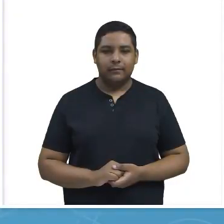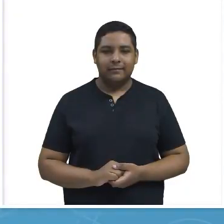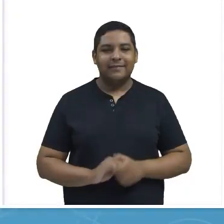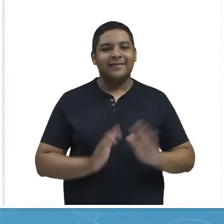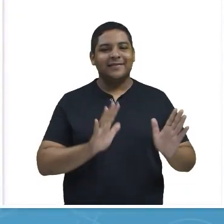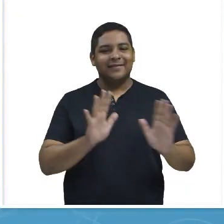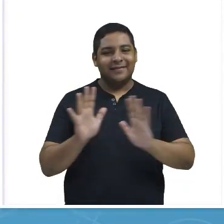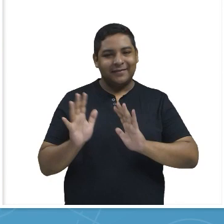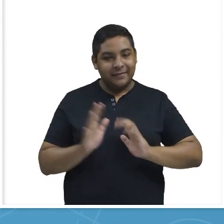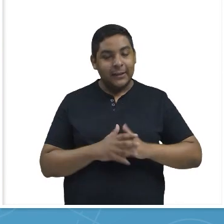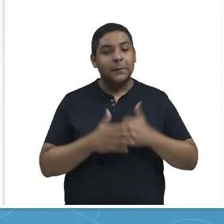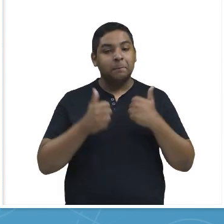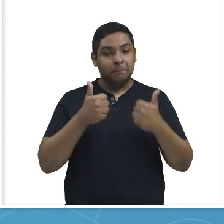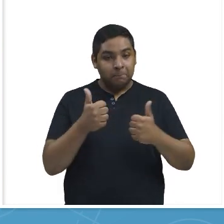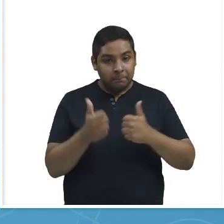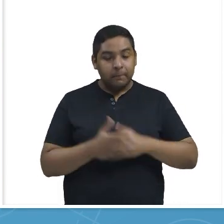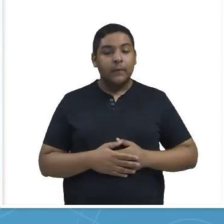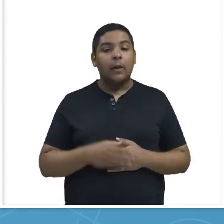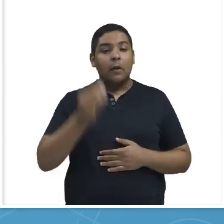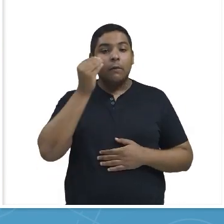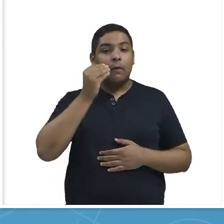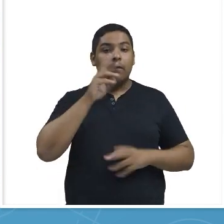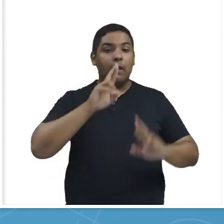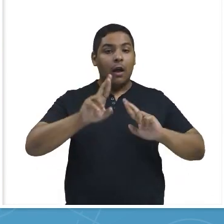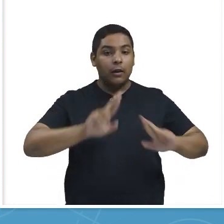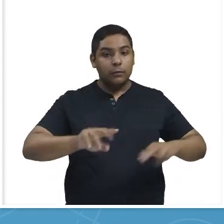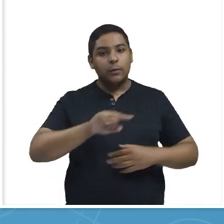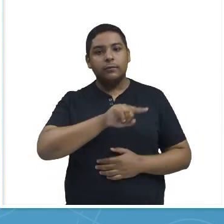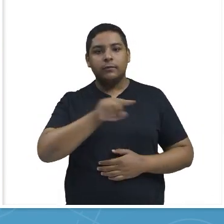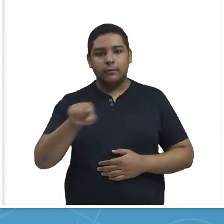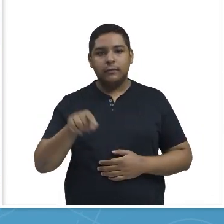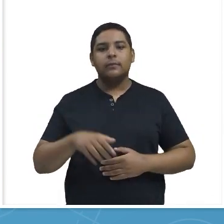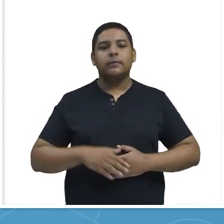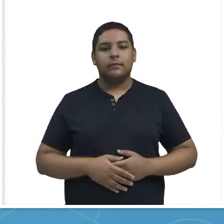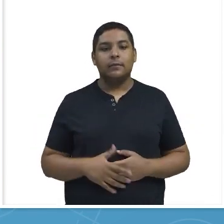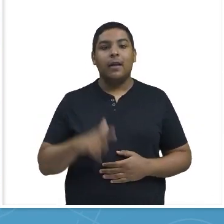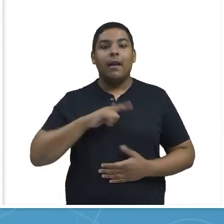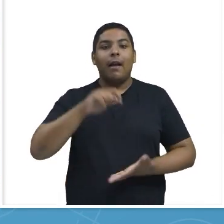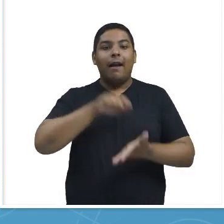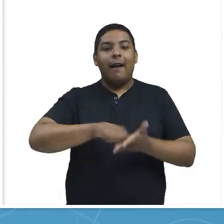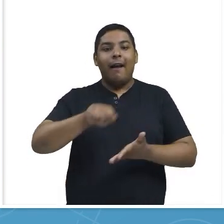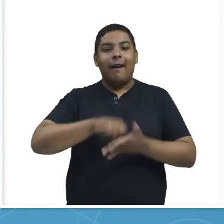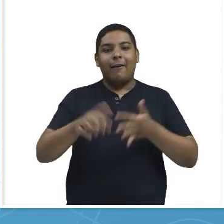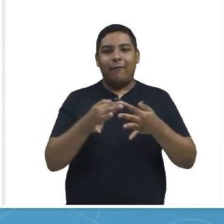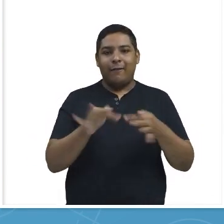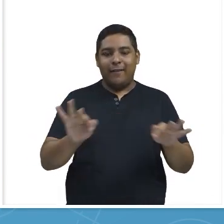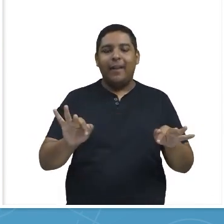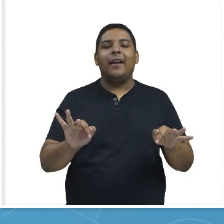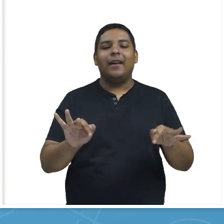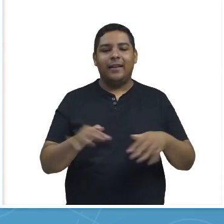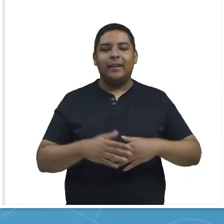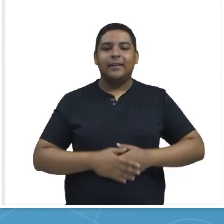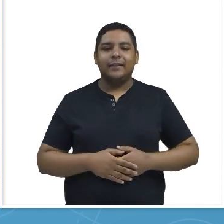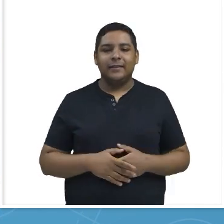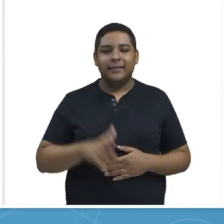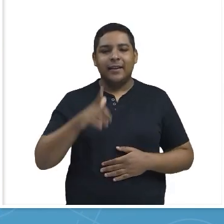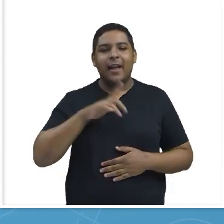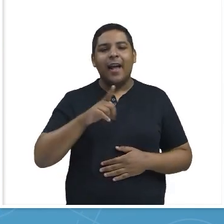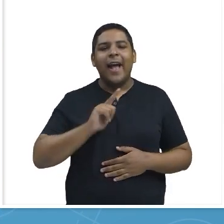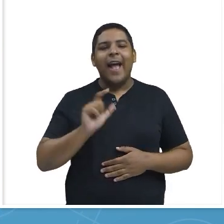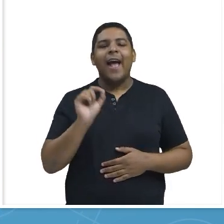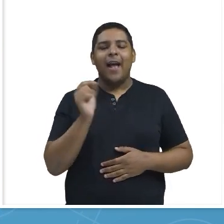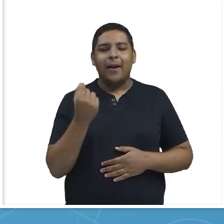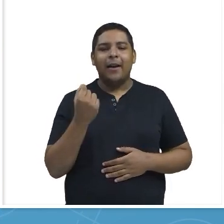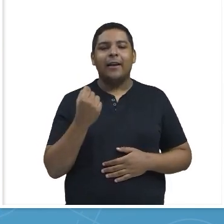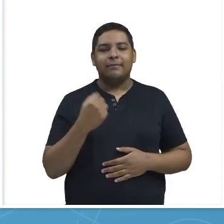Hello again. Vamos conferir então a resposta de vocês. Lembre-se, viu? Reescreva as frases, ok? Eu estou tão acostumado para marcar, não